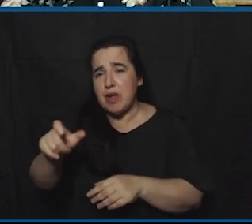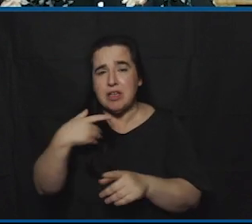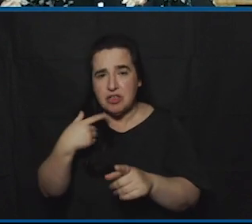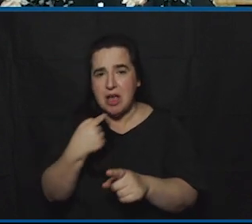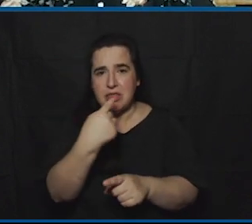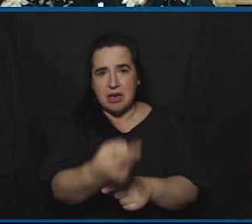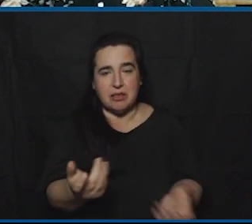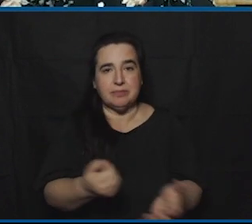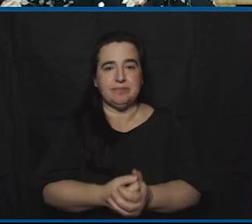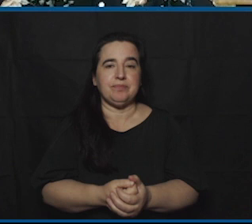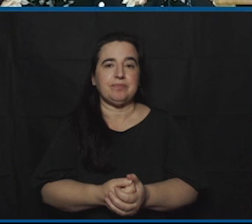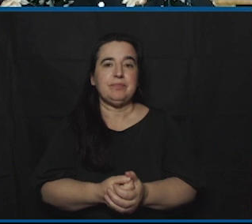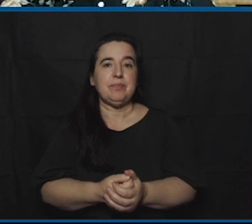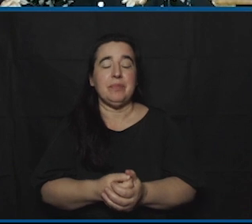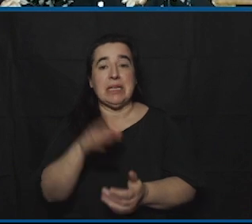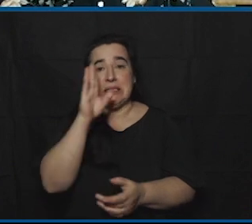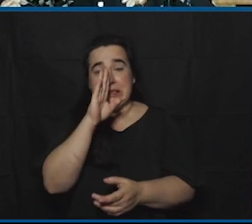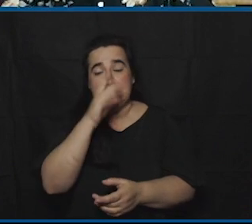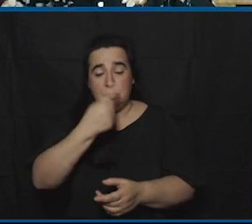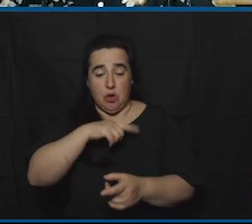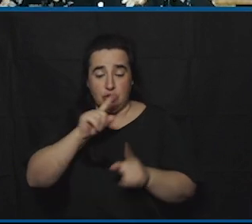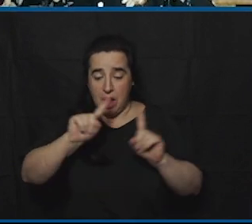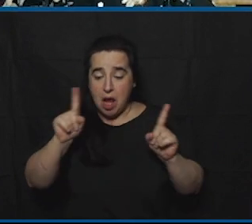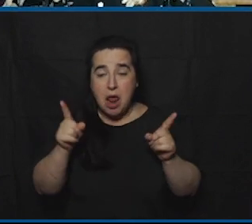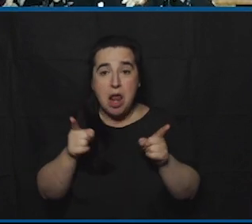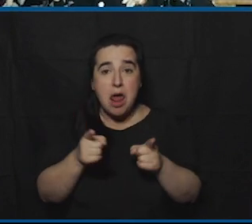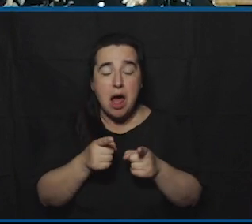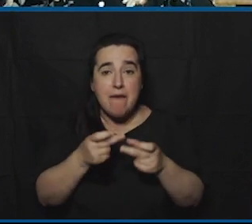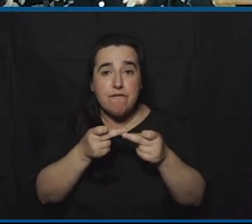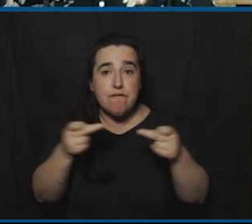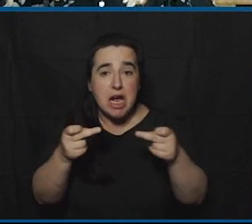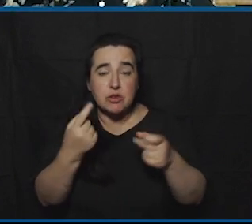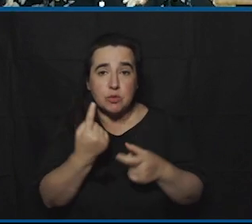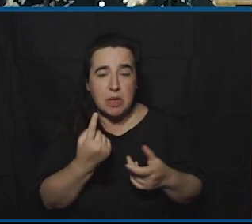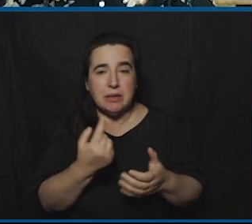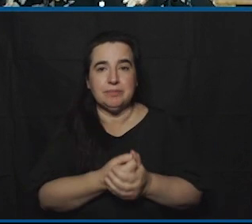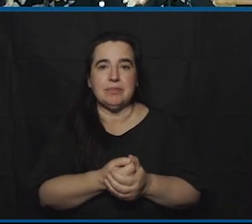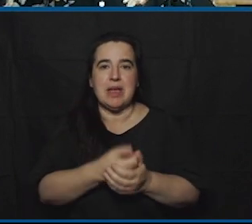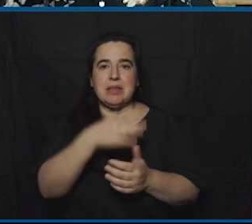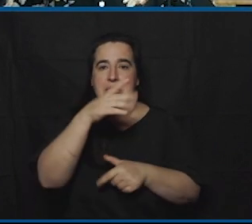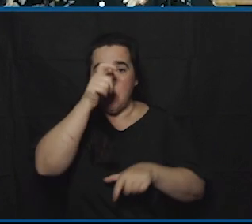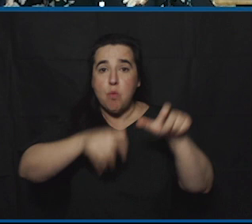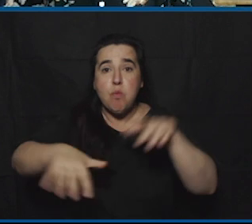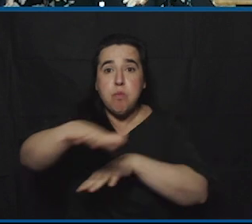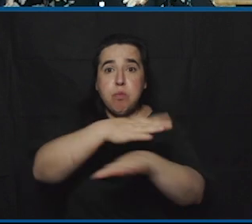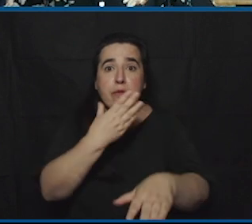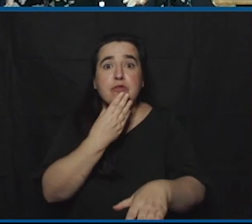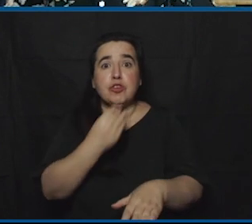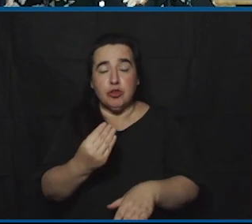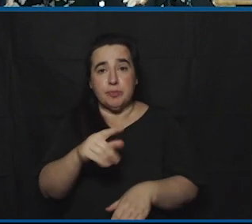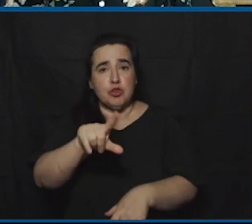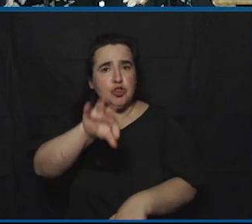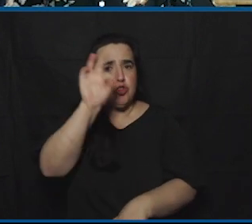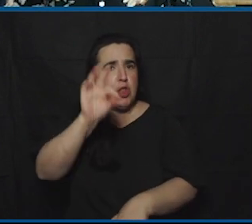nós pudéssemos resumir numa só frase, nós poderíamos dizer que o povo de Israel, por sua própria